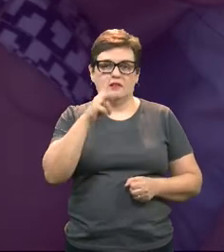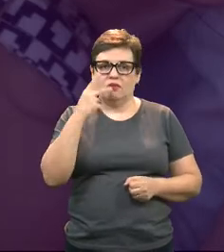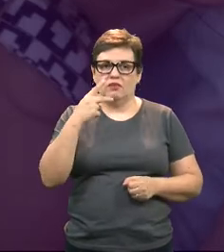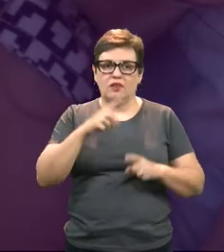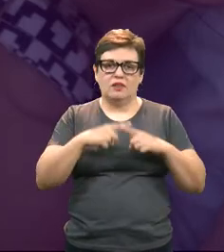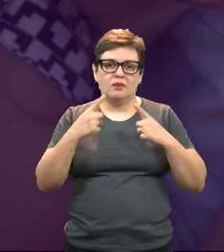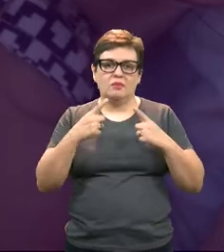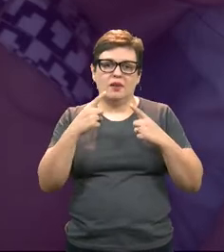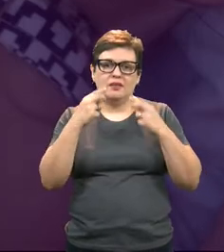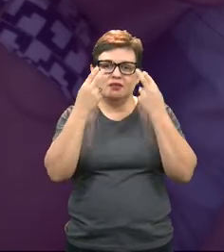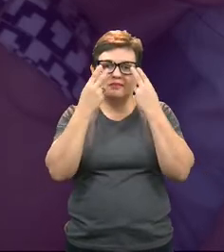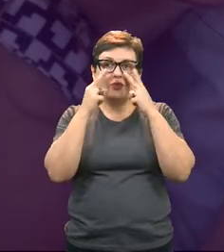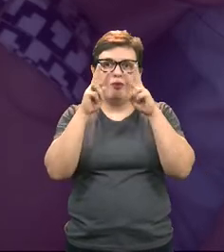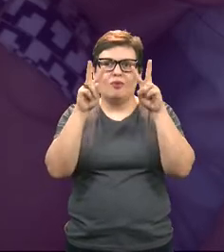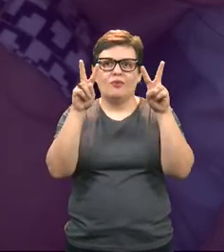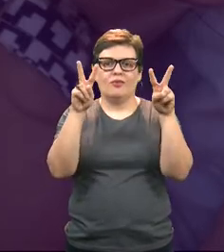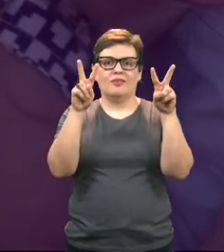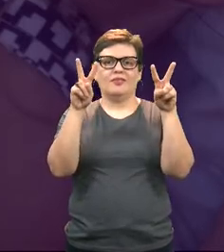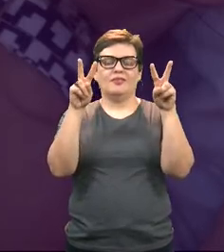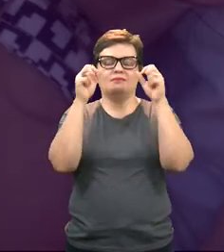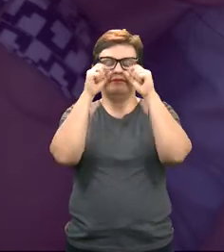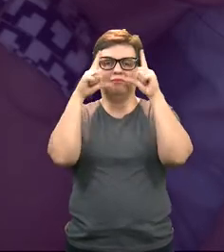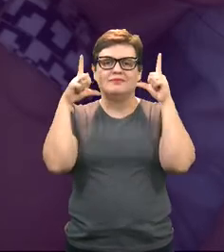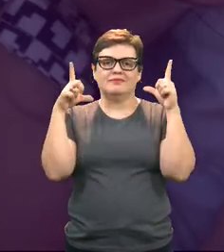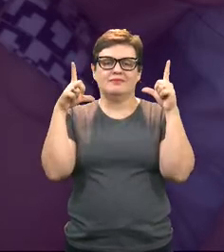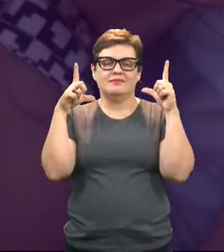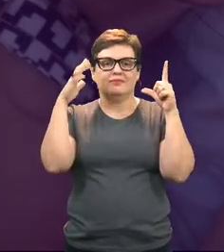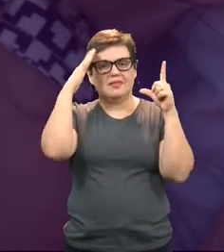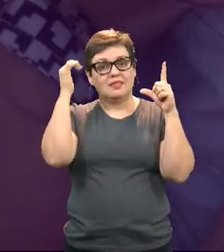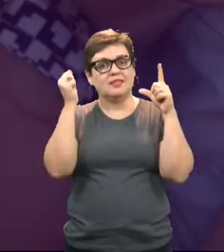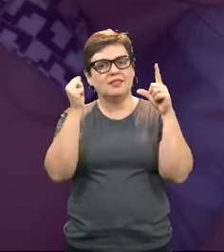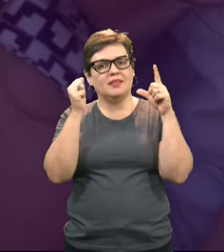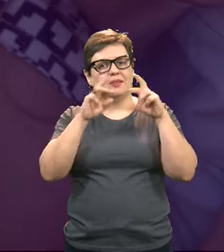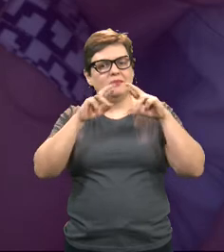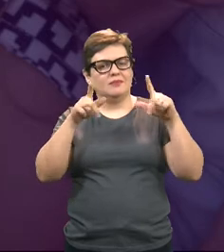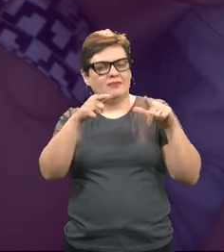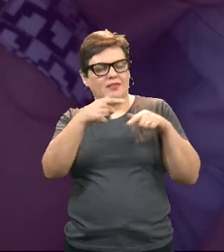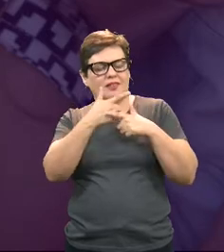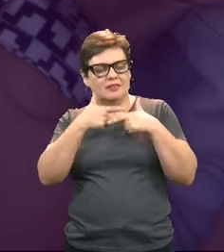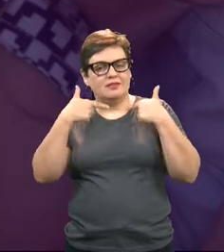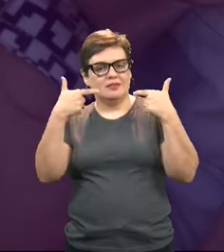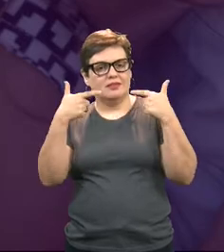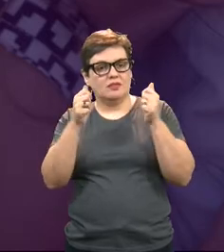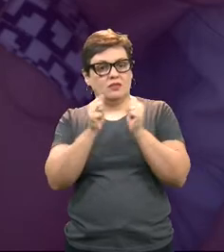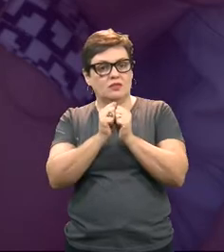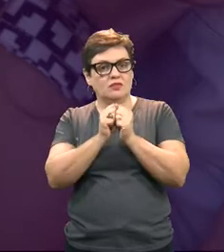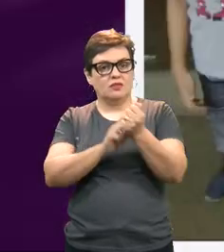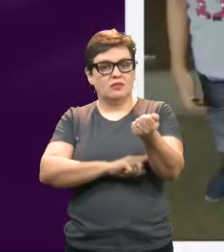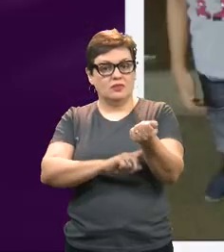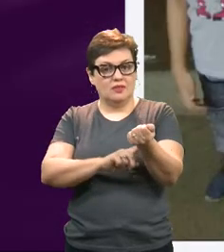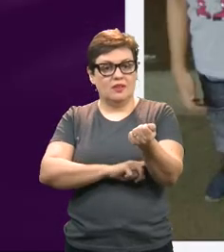conhece, quem o conheceu, sabe a diferença hoje desse sorriso, junto com a irmã.